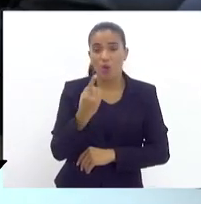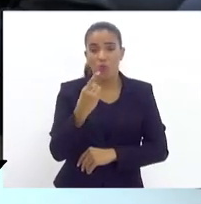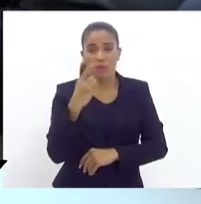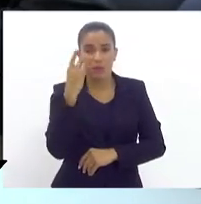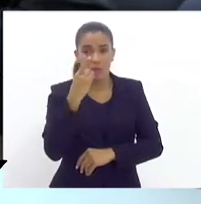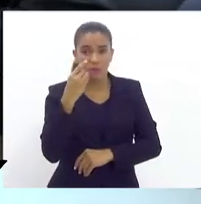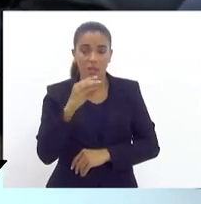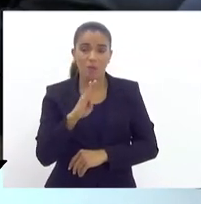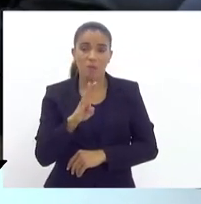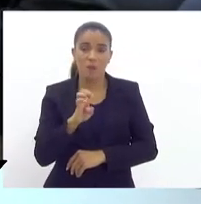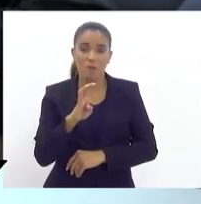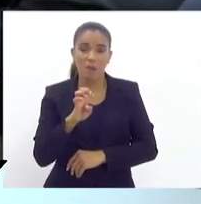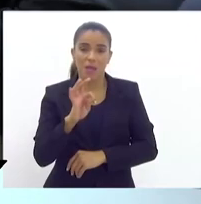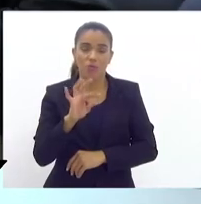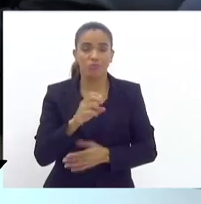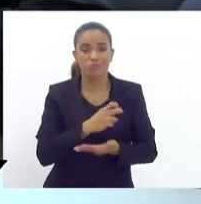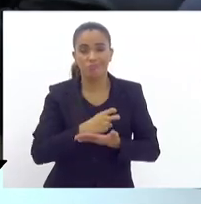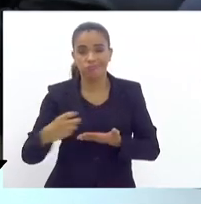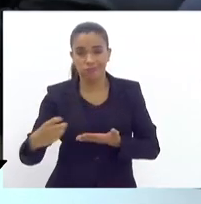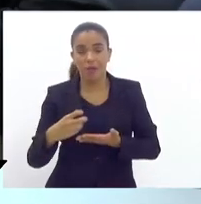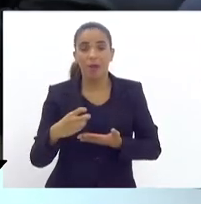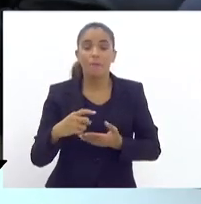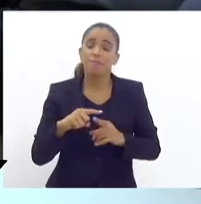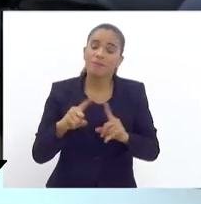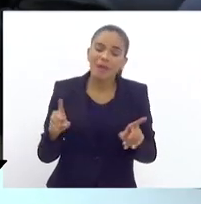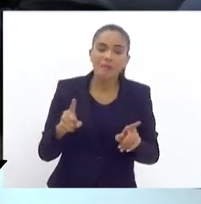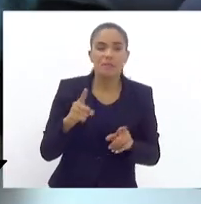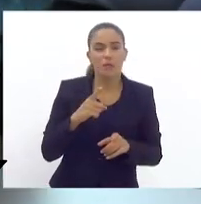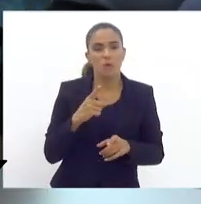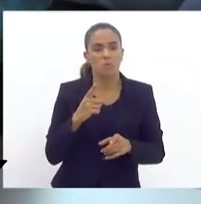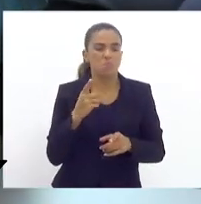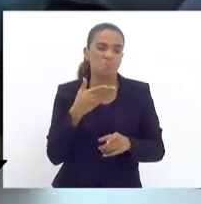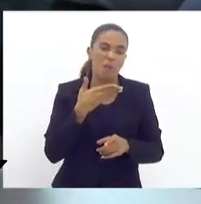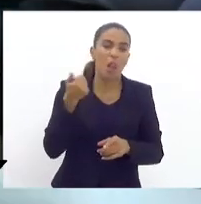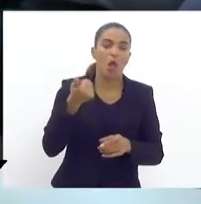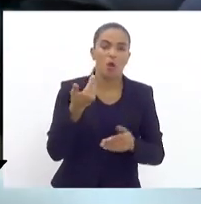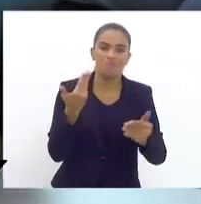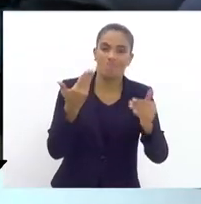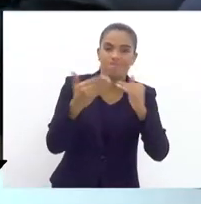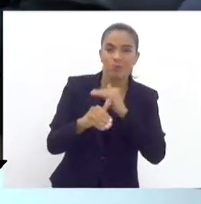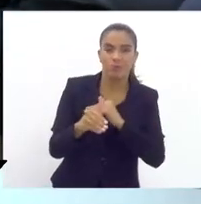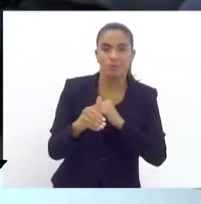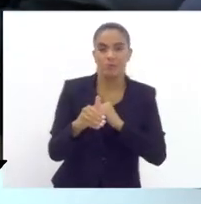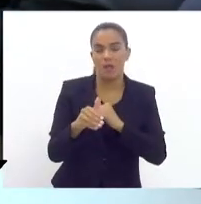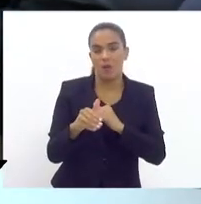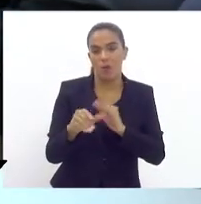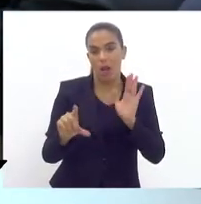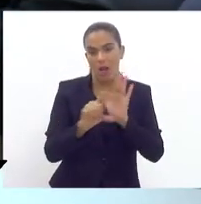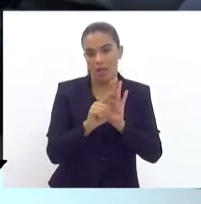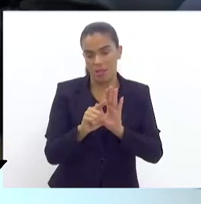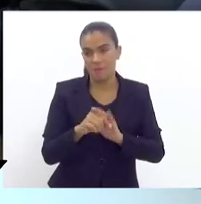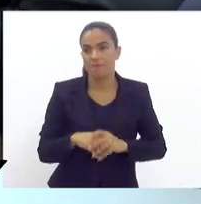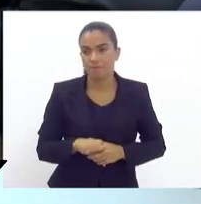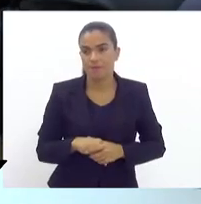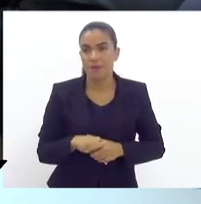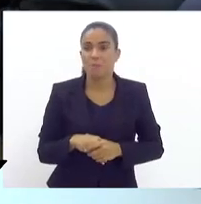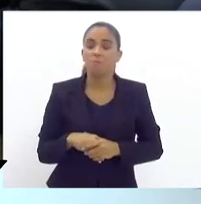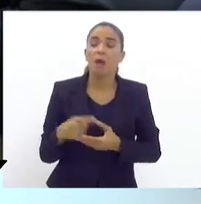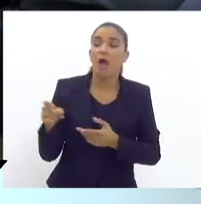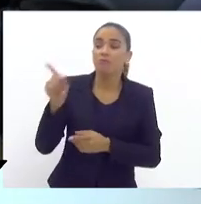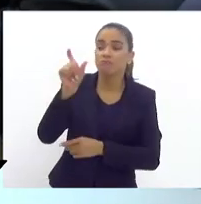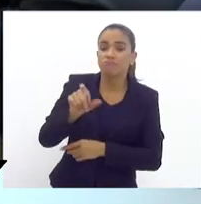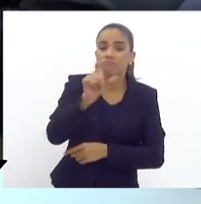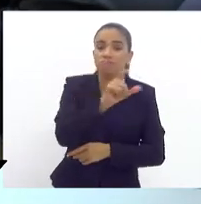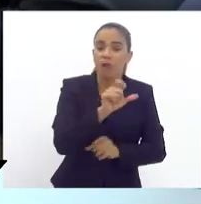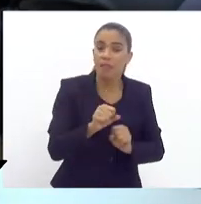Bebeto já não está mais aqui conosco. Então abro a divergência apenas para dar oportunidade para os autores defenderem seu